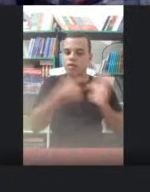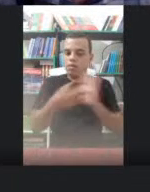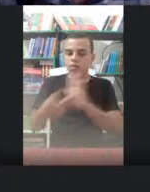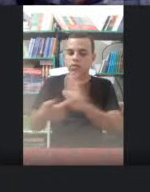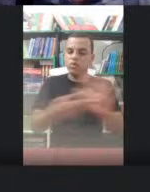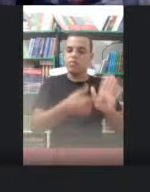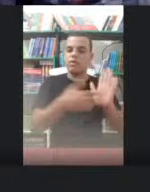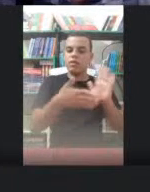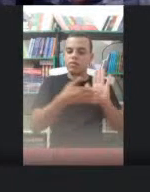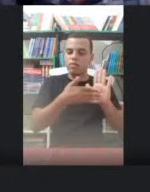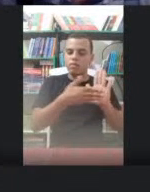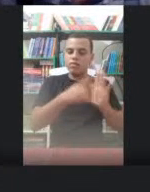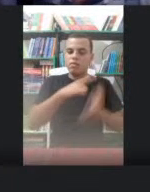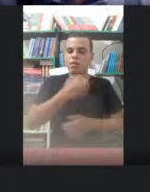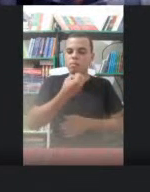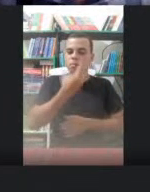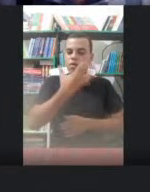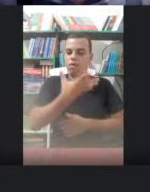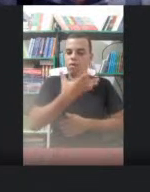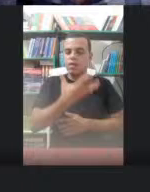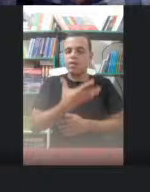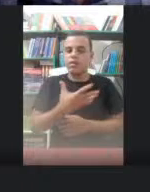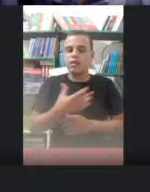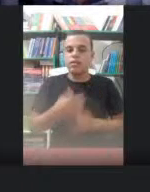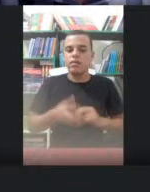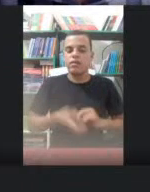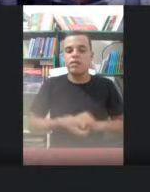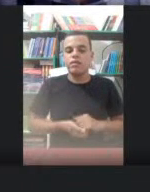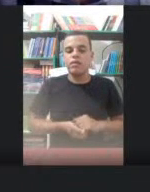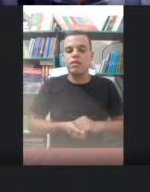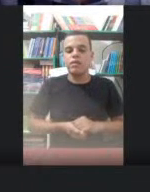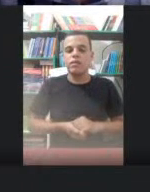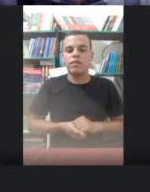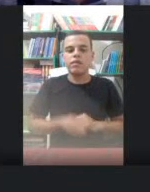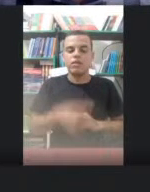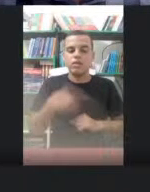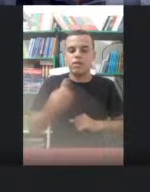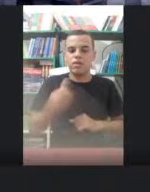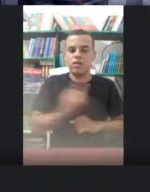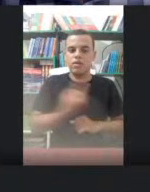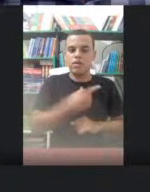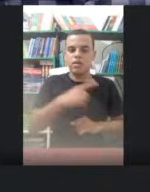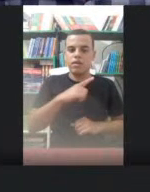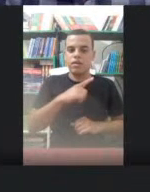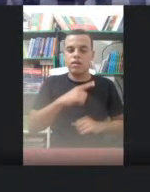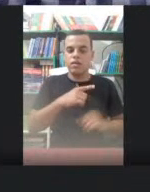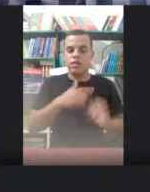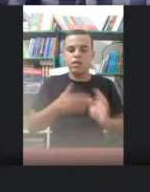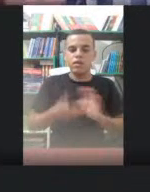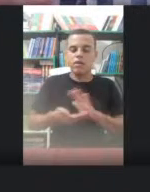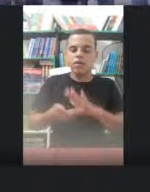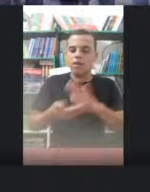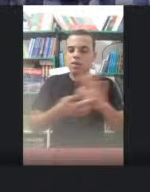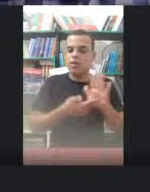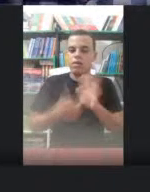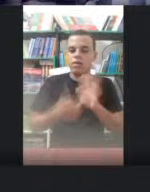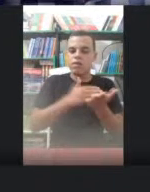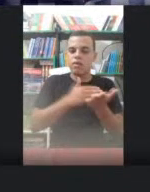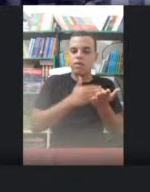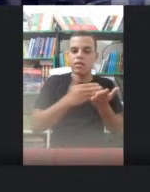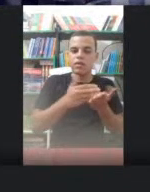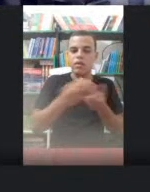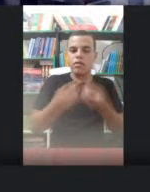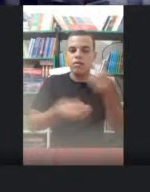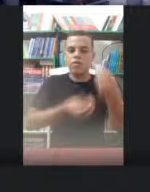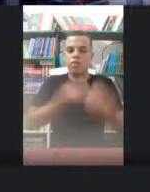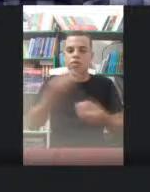de SIGTAP que pode ser alimentado ao SUS, e a gente vai conseguir, a partir de então, monitorar como é que está, né, a